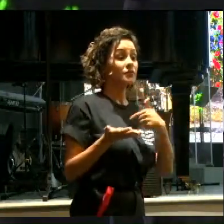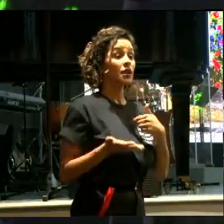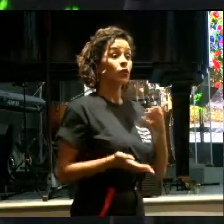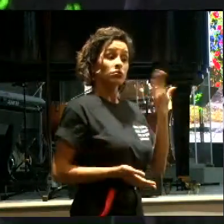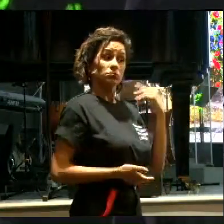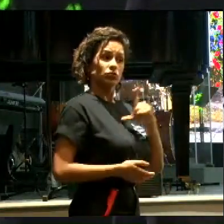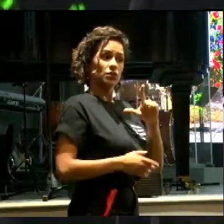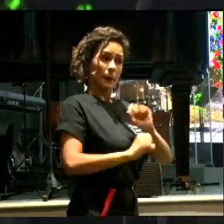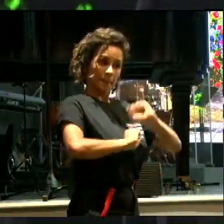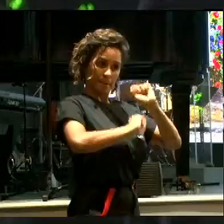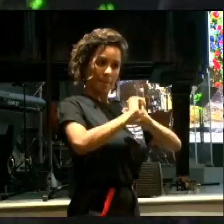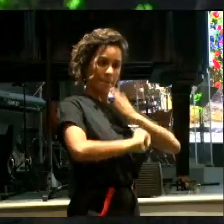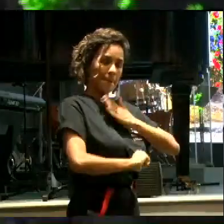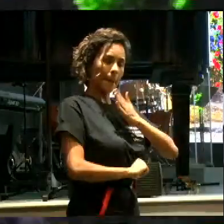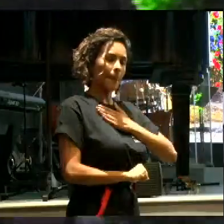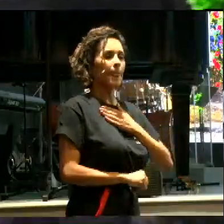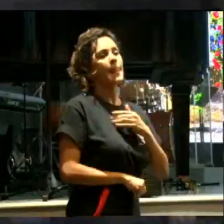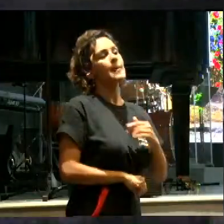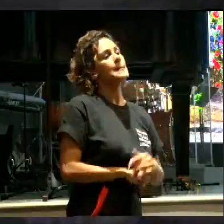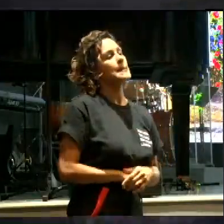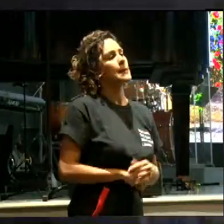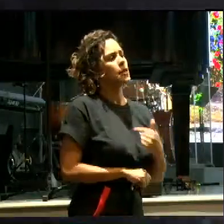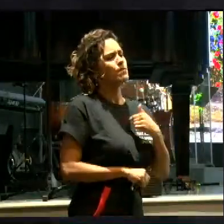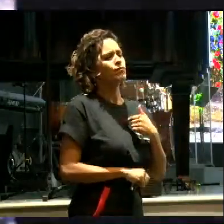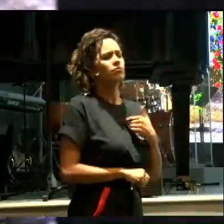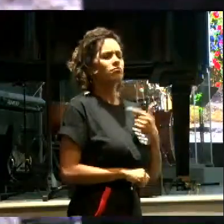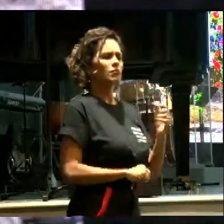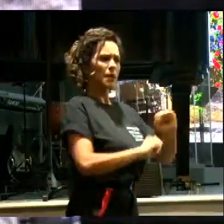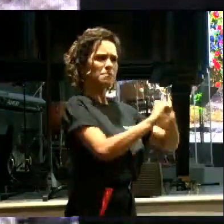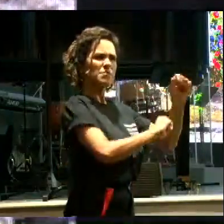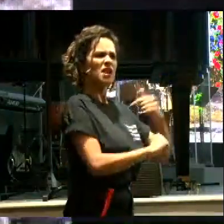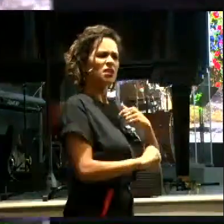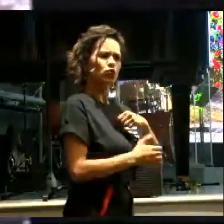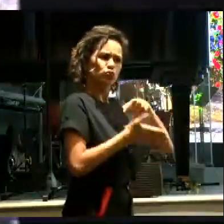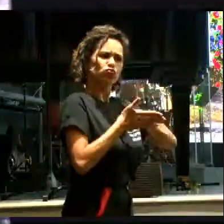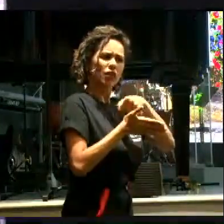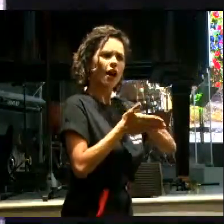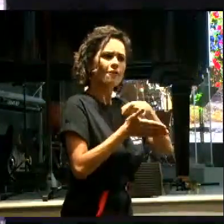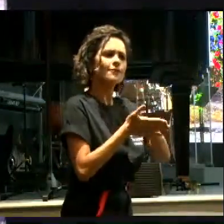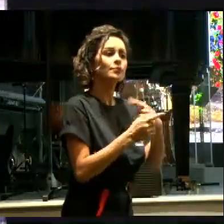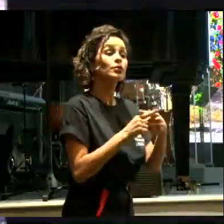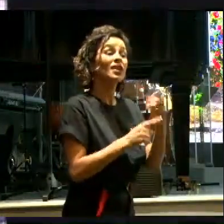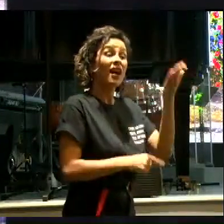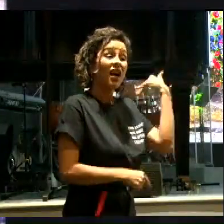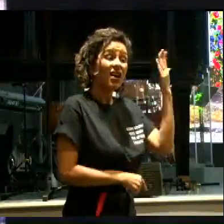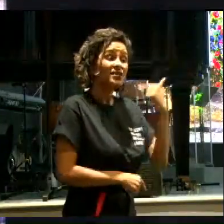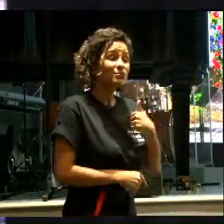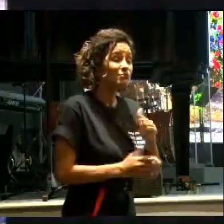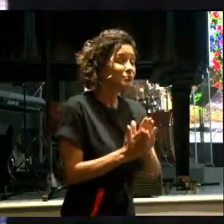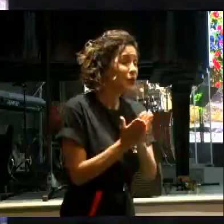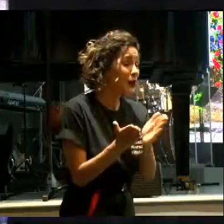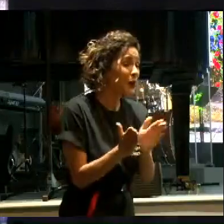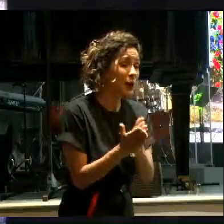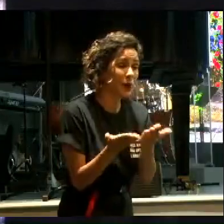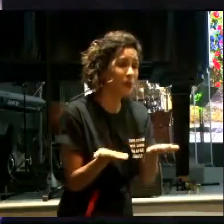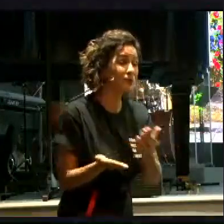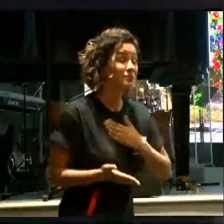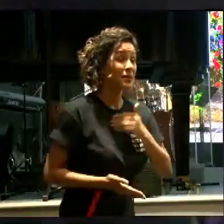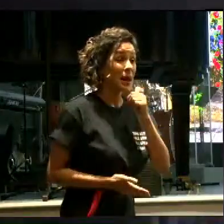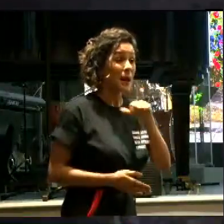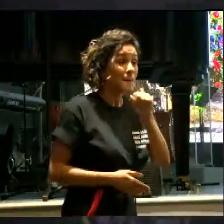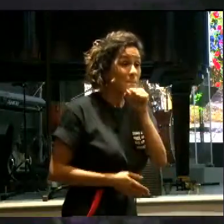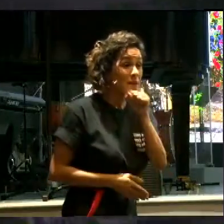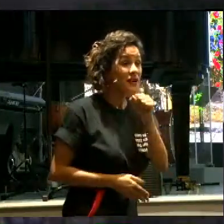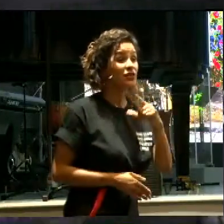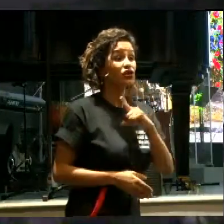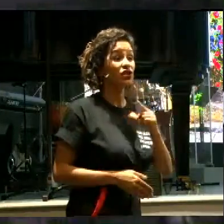empresa, né? Eu lutava por aquilo ali. Por quê? Porque eu tive dificuldades na minha infância. Minha mãe tomou 300